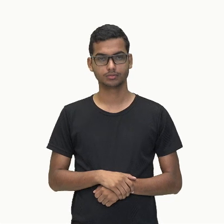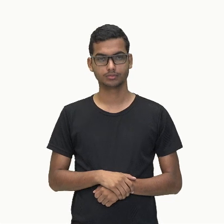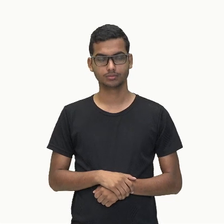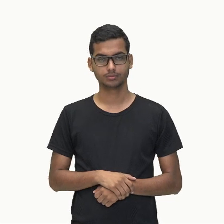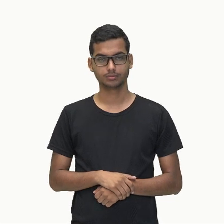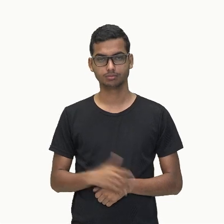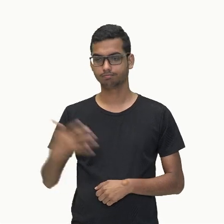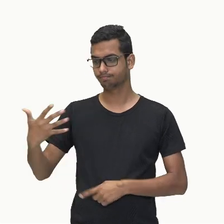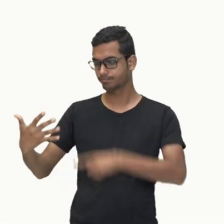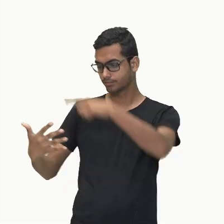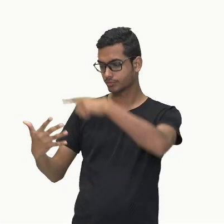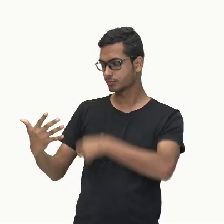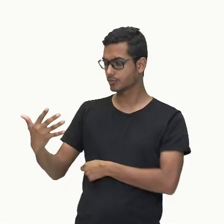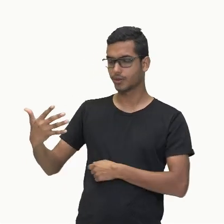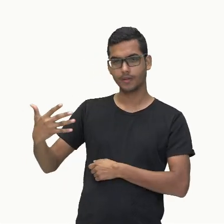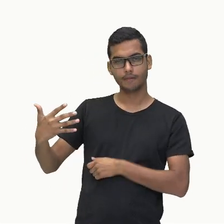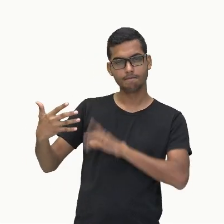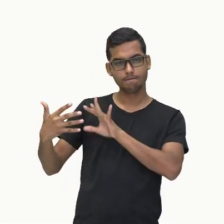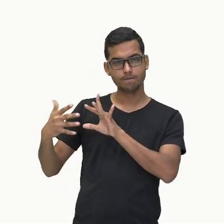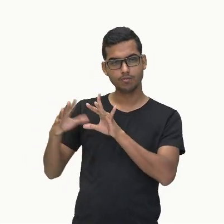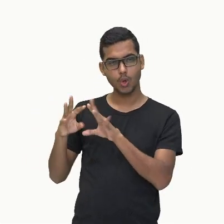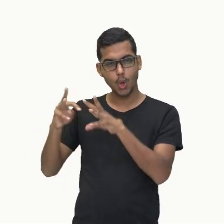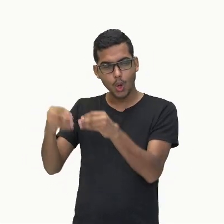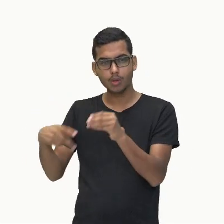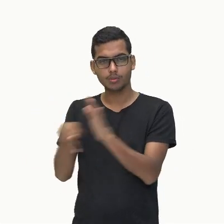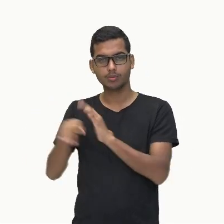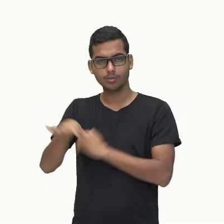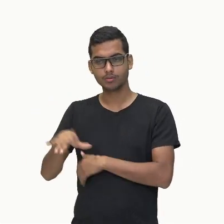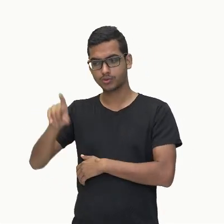os valores de x e dividir por